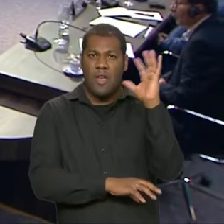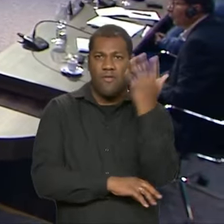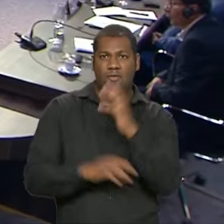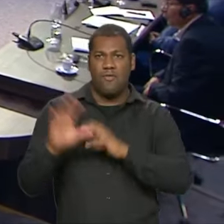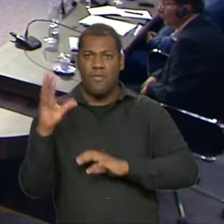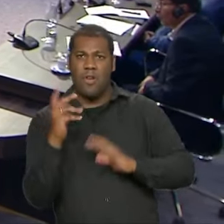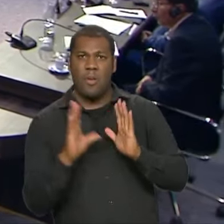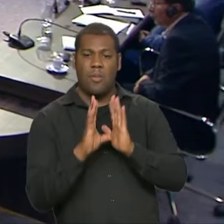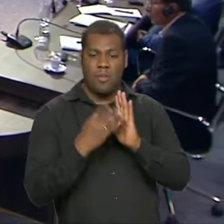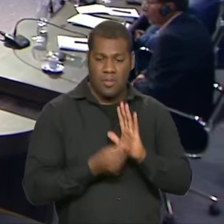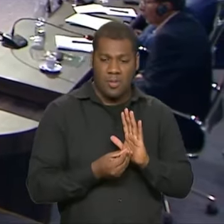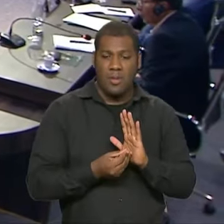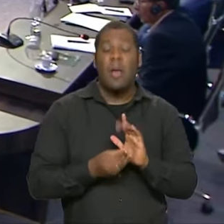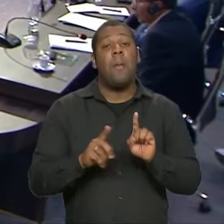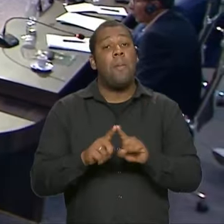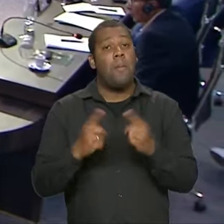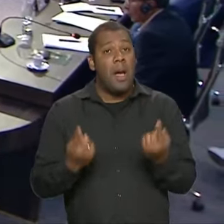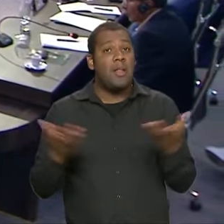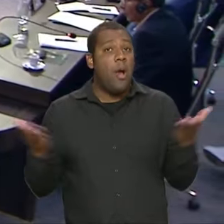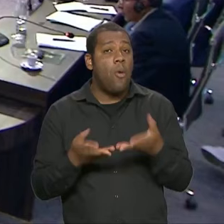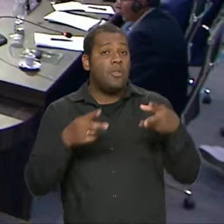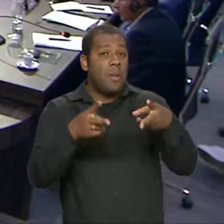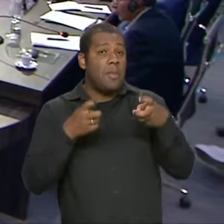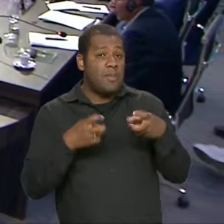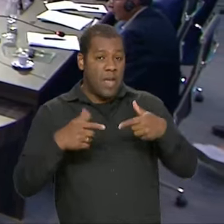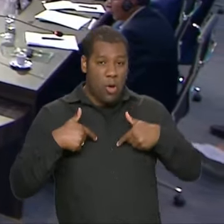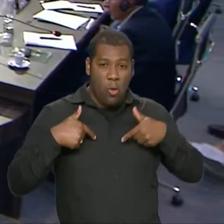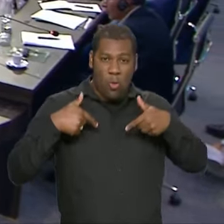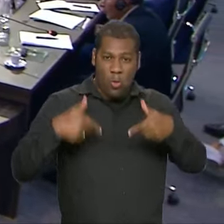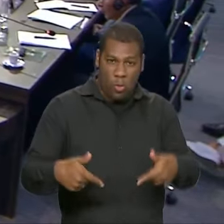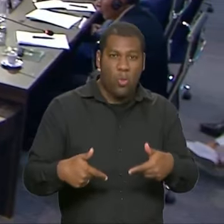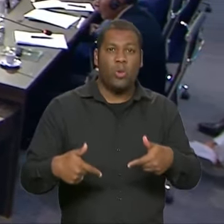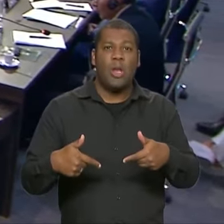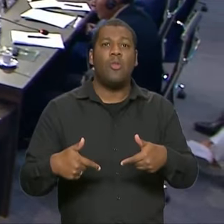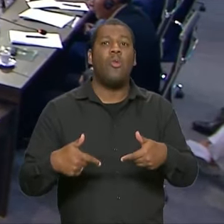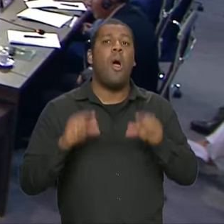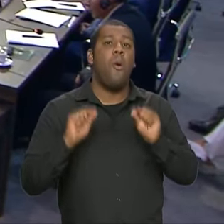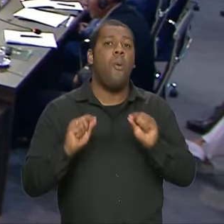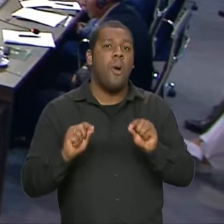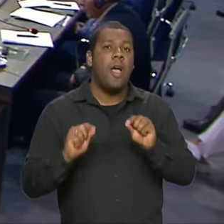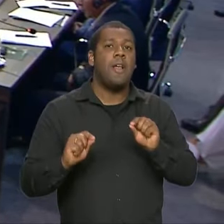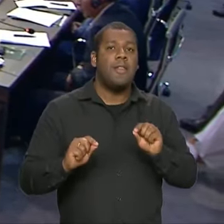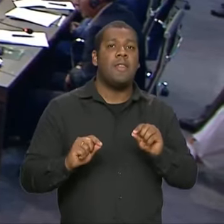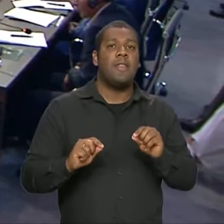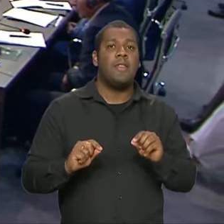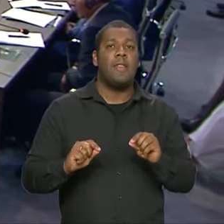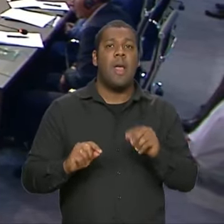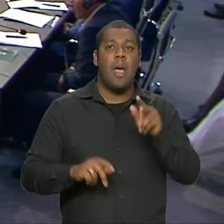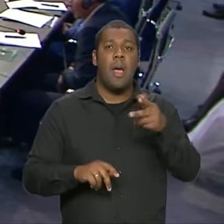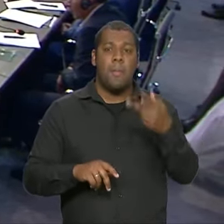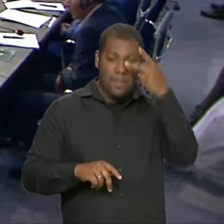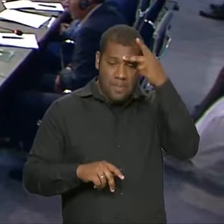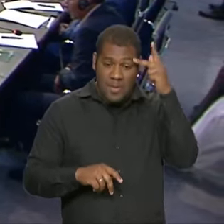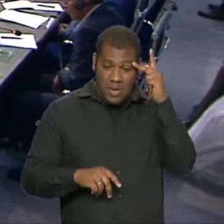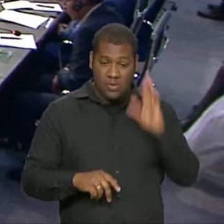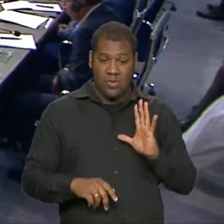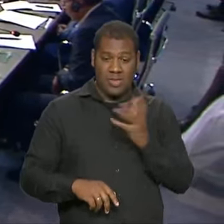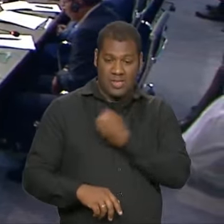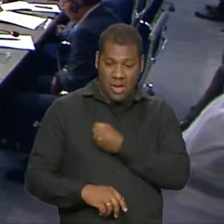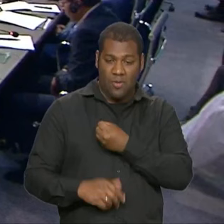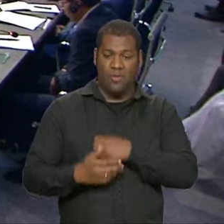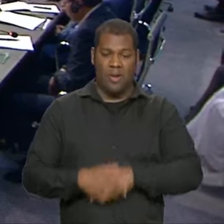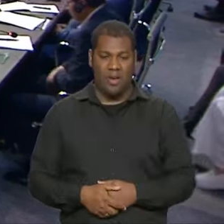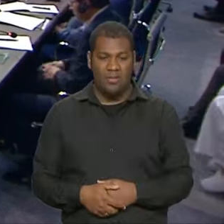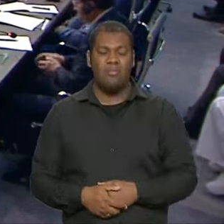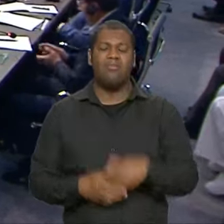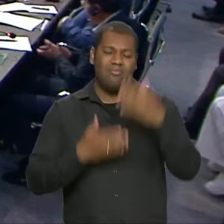lutando pela humanidade." Sim, Chico Mendes tinha razão. E é o que estamos fazendo agora, nesse momento. Muito obrigado a